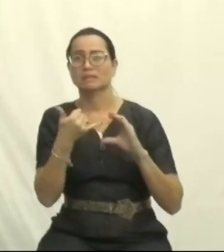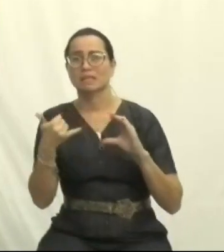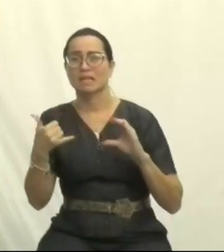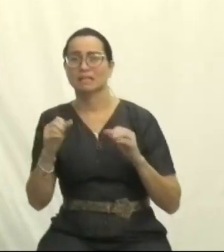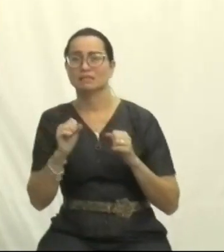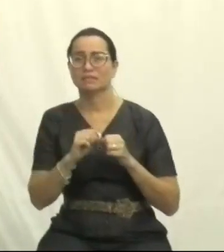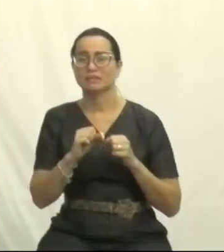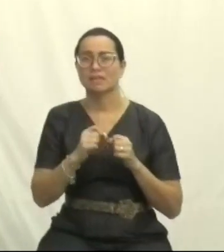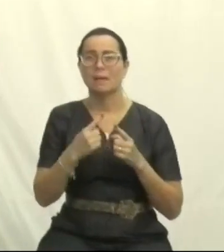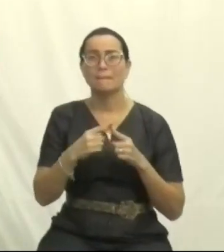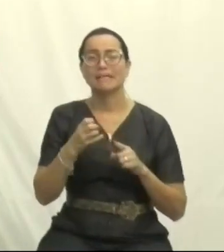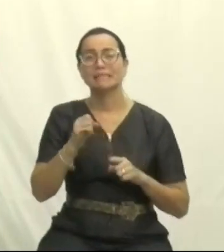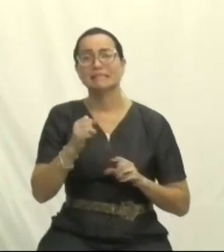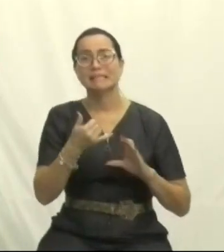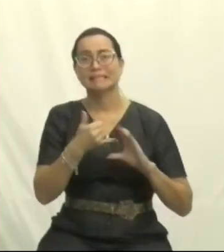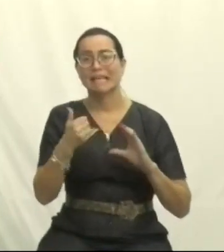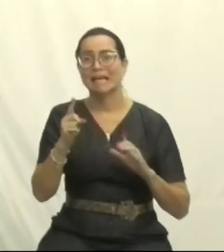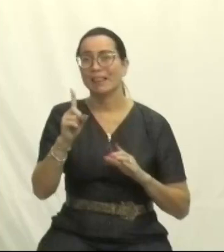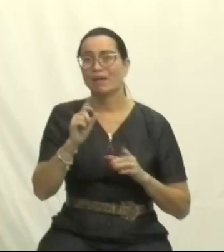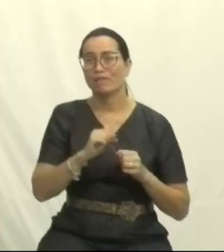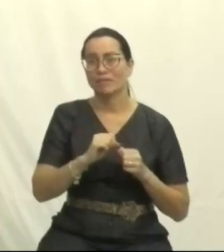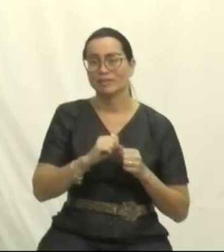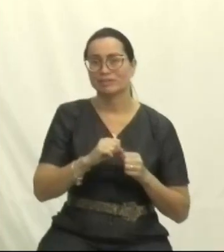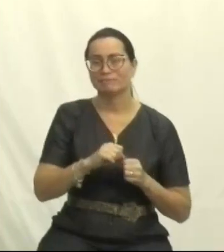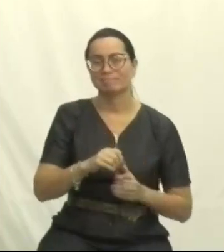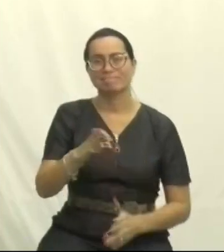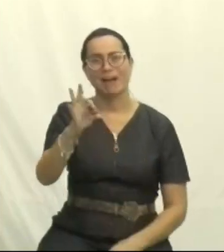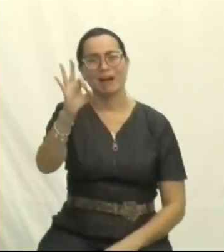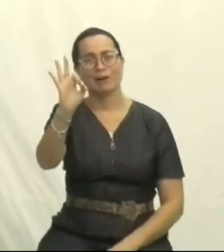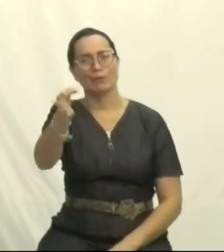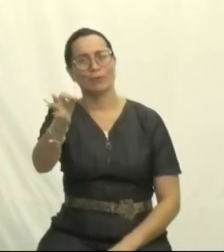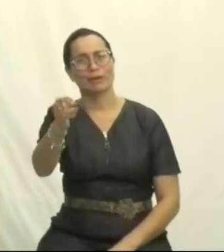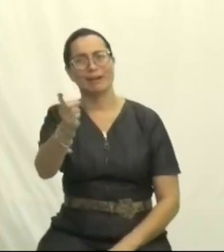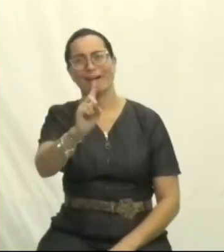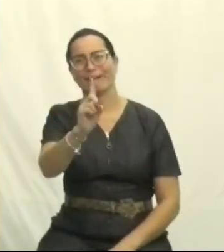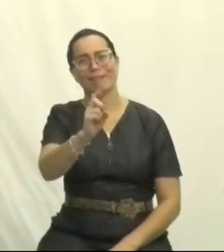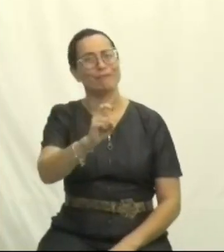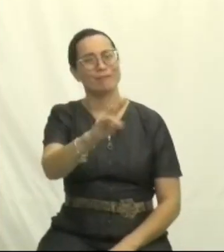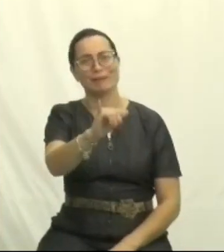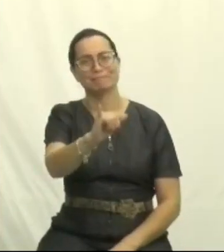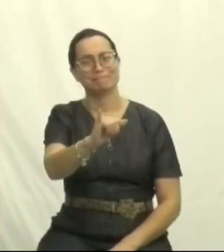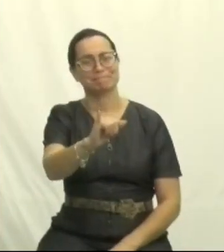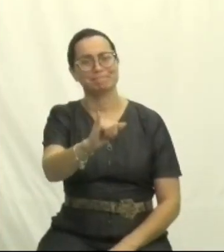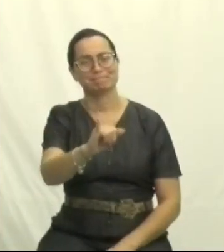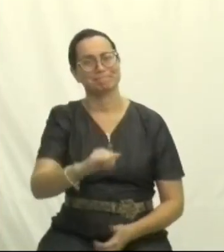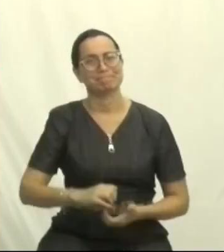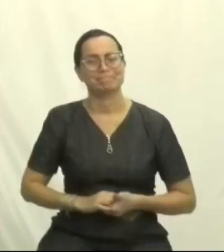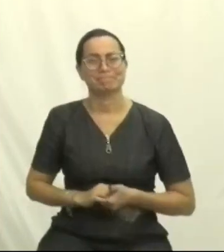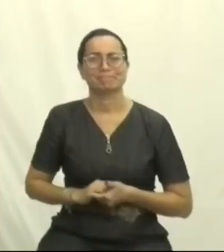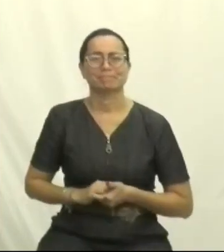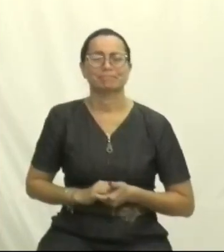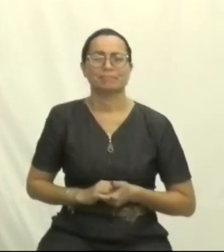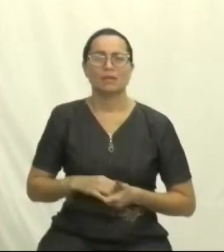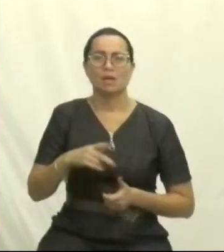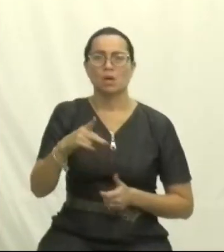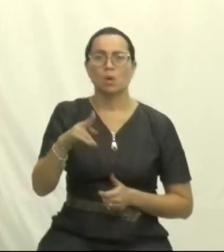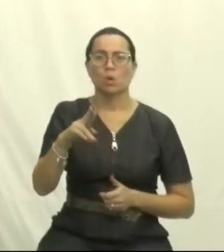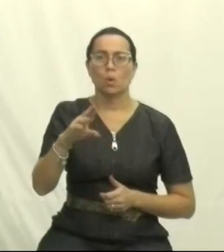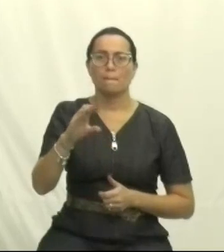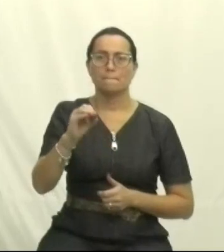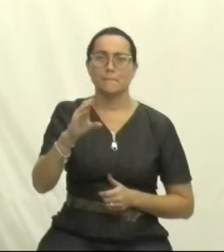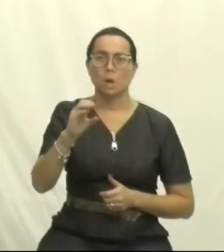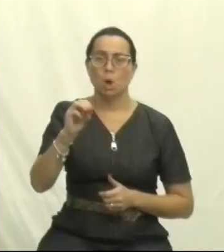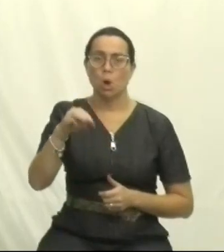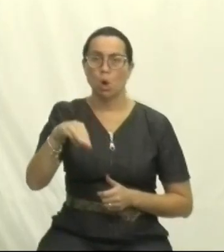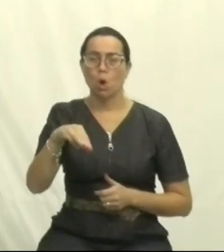até agora, com certeza não vai fazer, né? Foi o PROCON, através do CONDECON, que liberou um recurso de 1,5 milhão